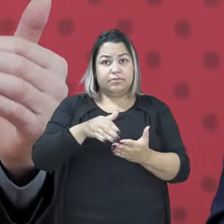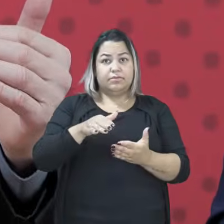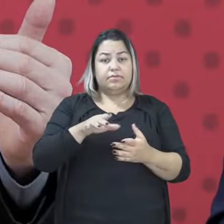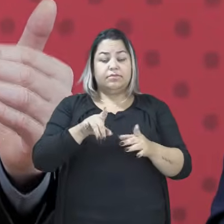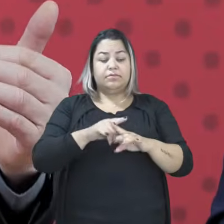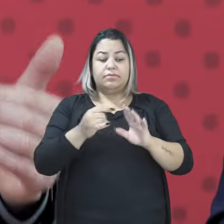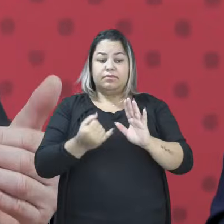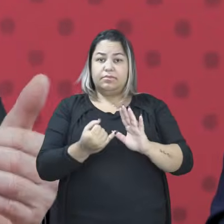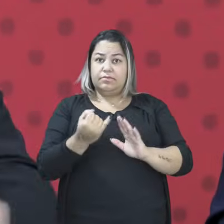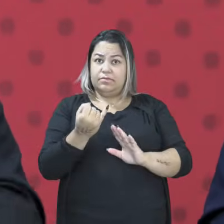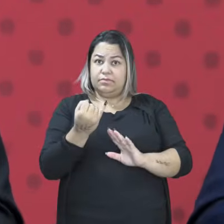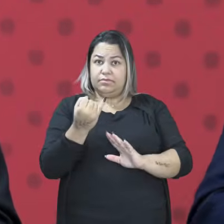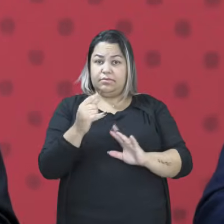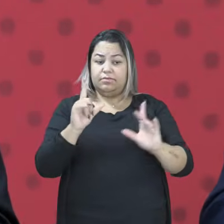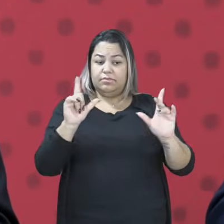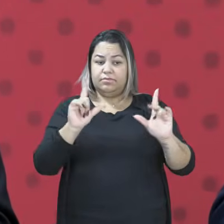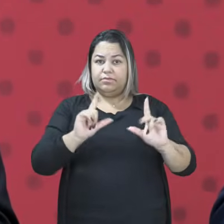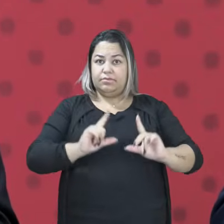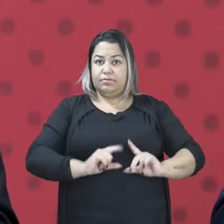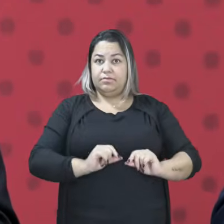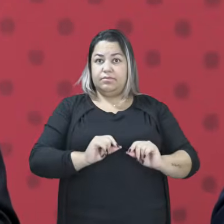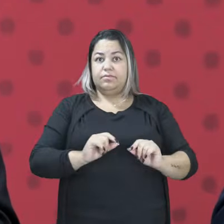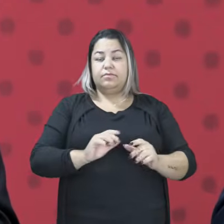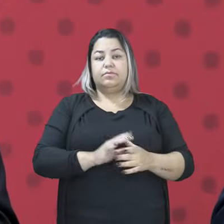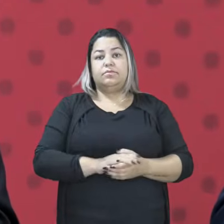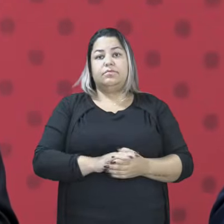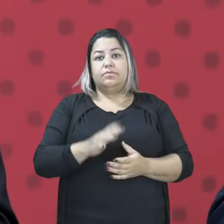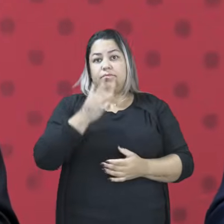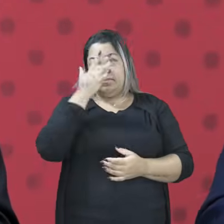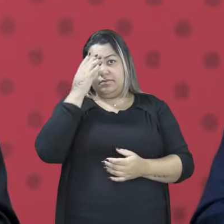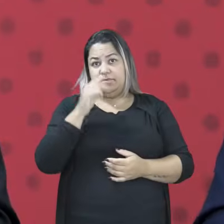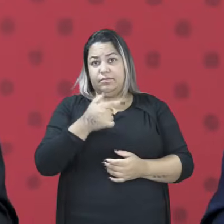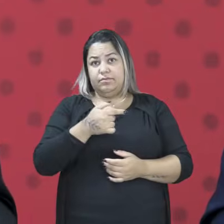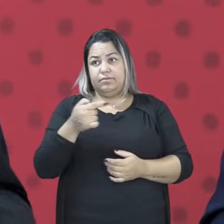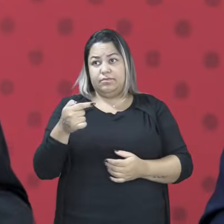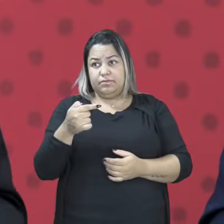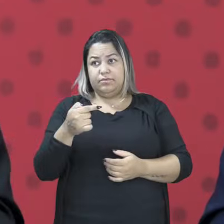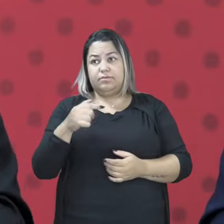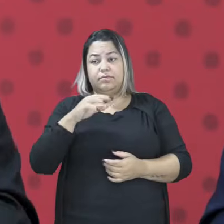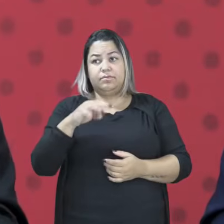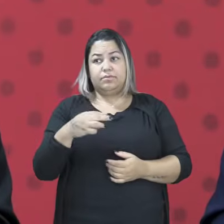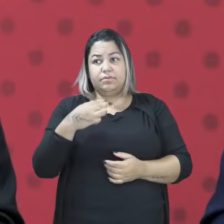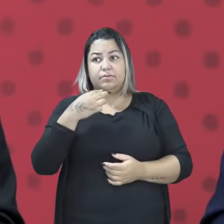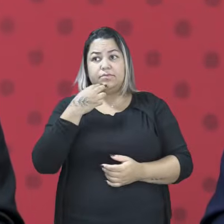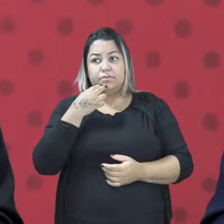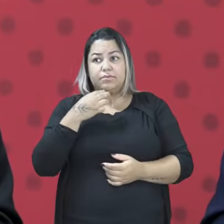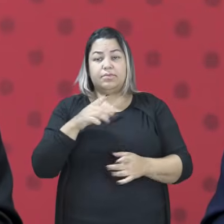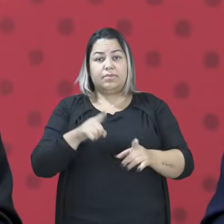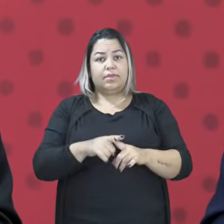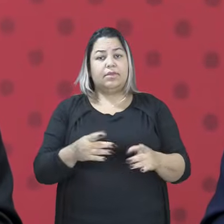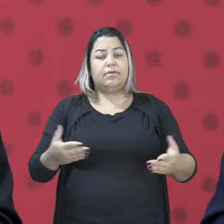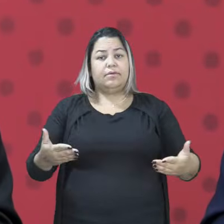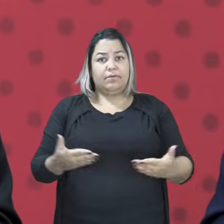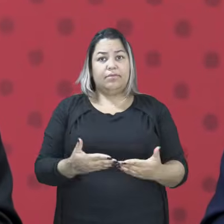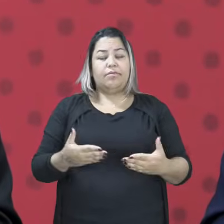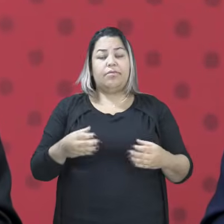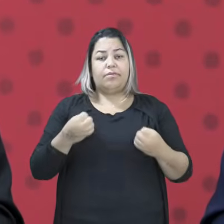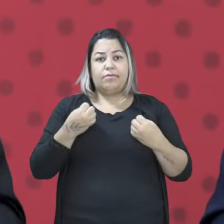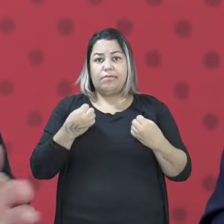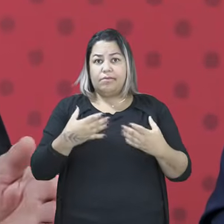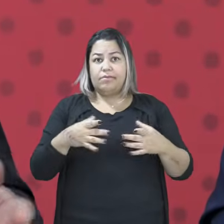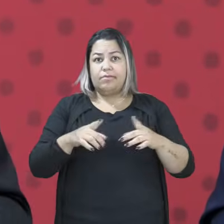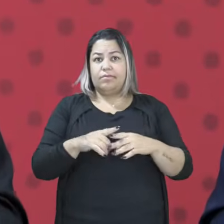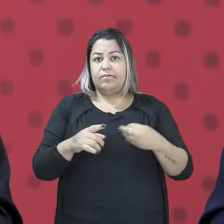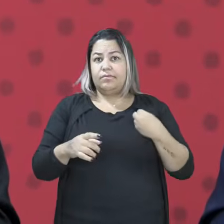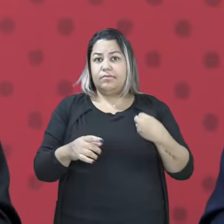e a diminuição do imposto de renda para quem ganha até 7.350. Então, acho que esse é um momento bom que nós estamos vivendo.